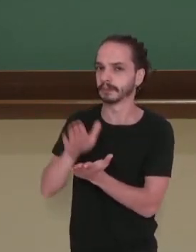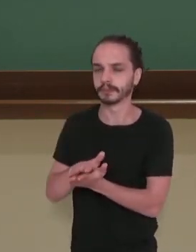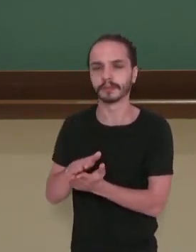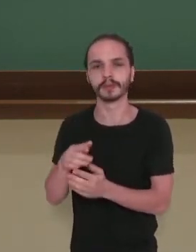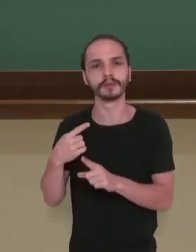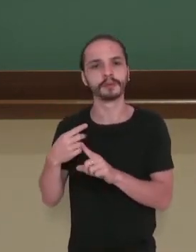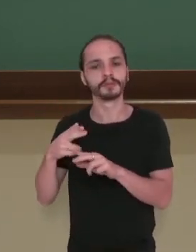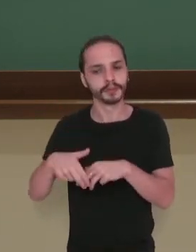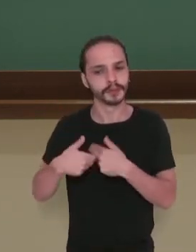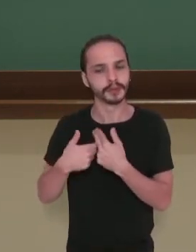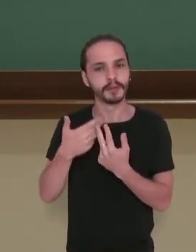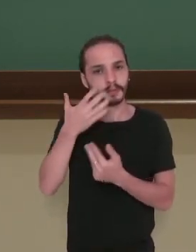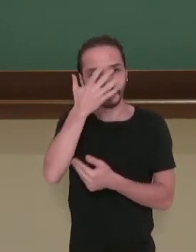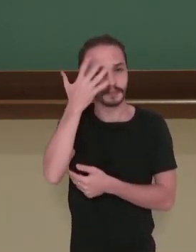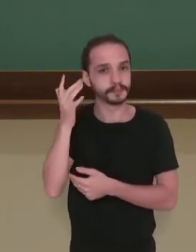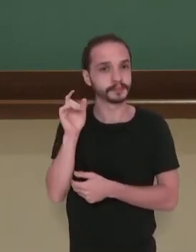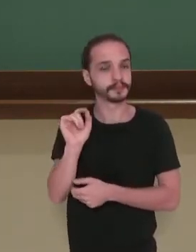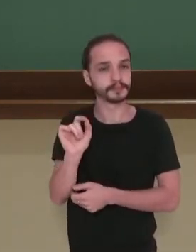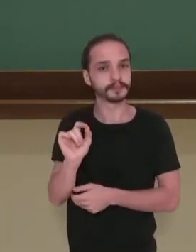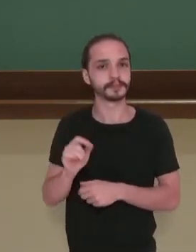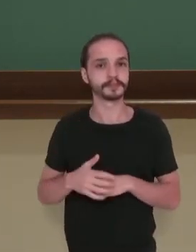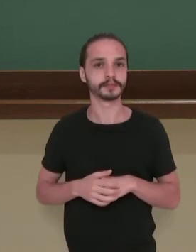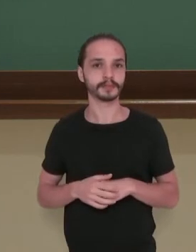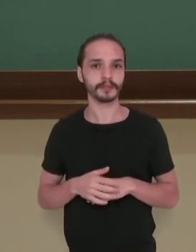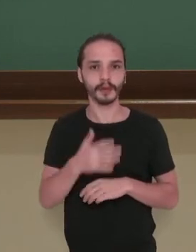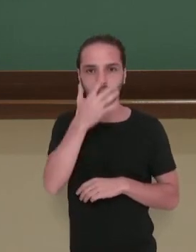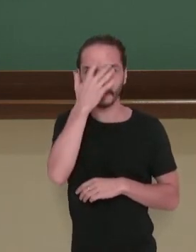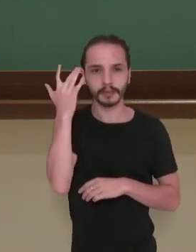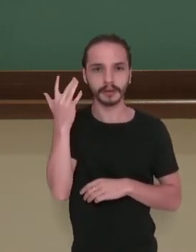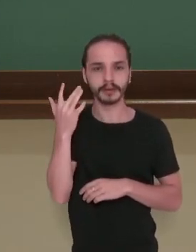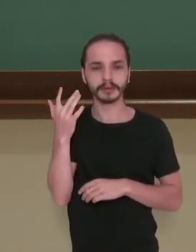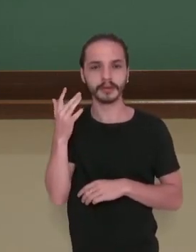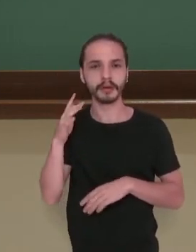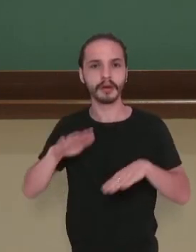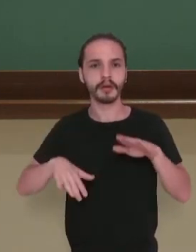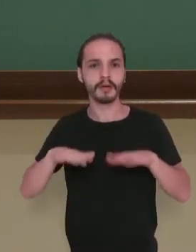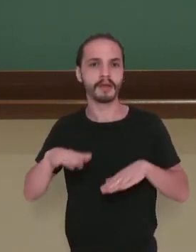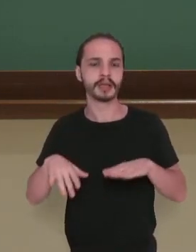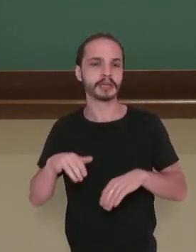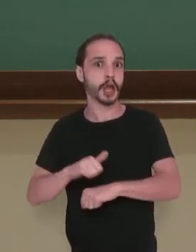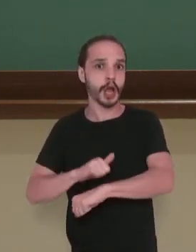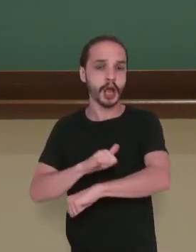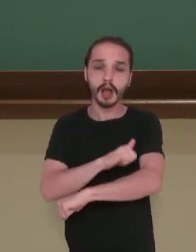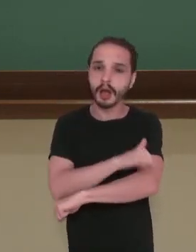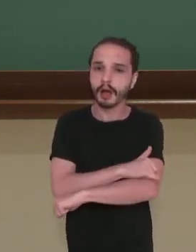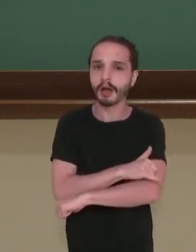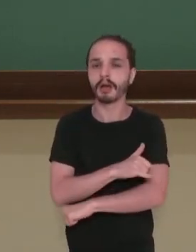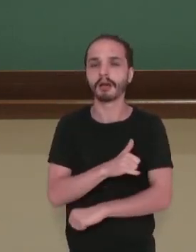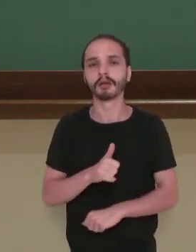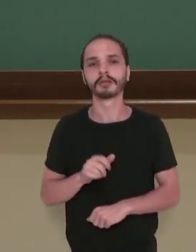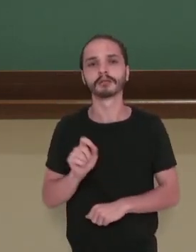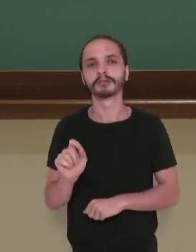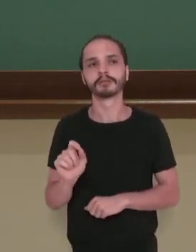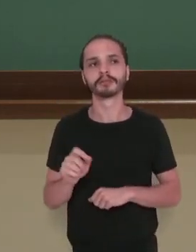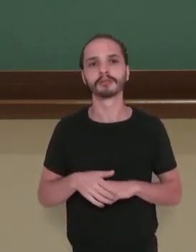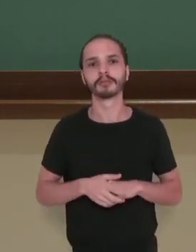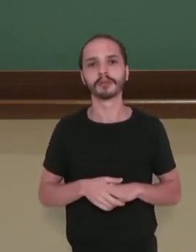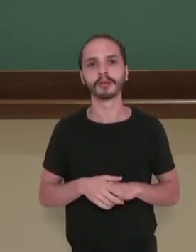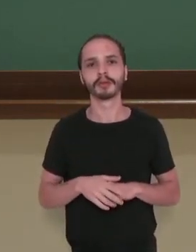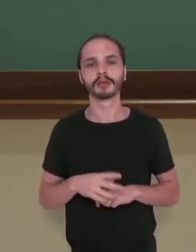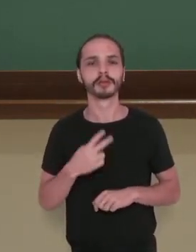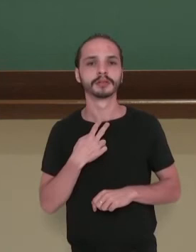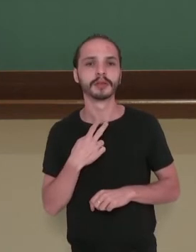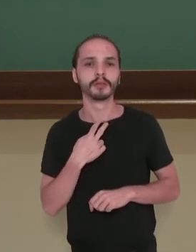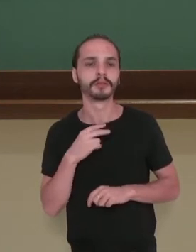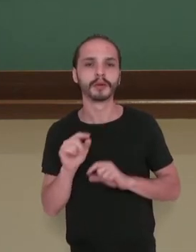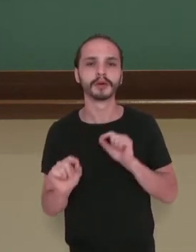por quê? Devido a pessoa ter, por exemplo, um problema de obesidade, ela não podia ser, vamos assim explicar,